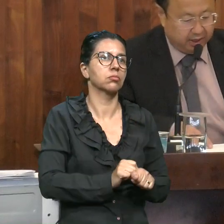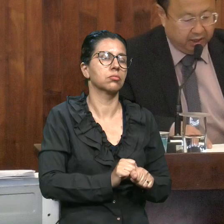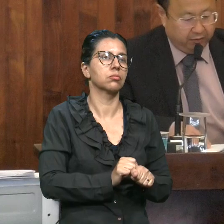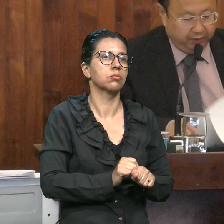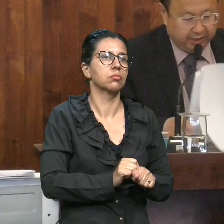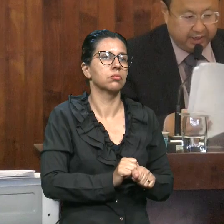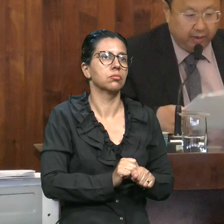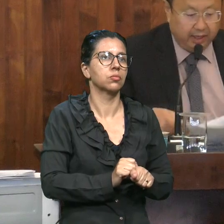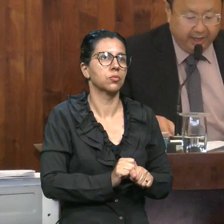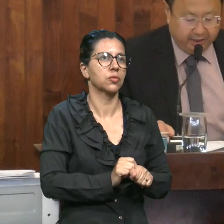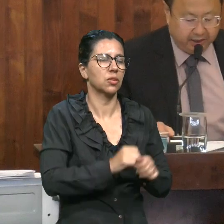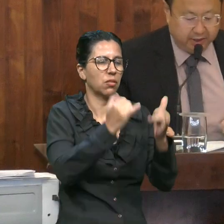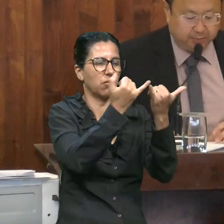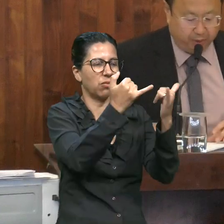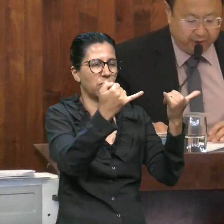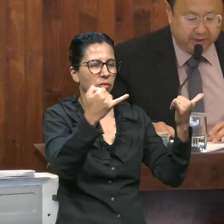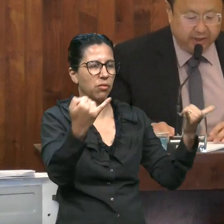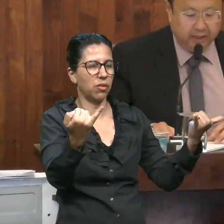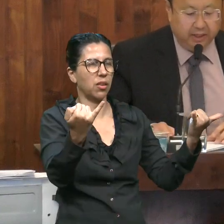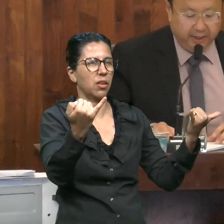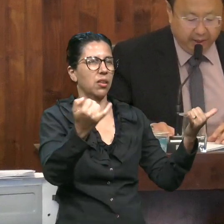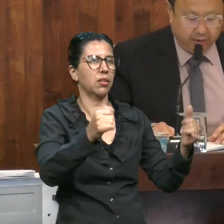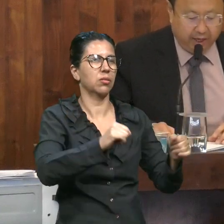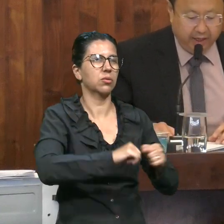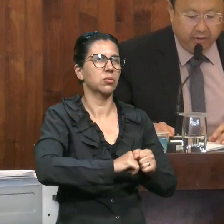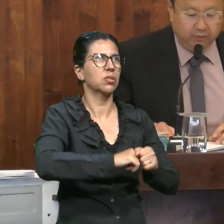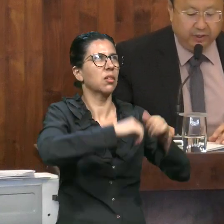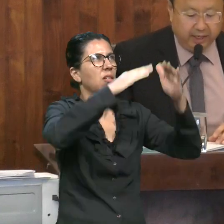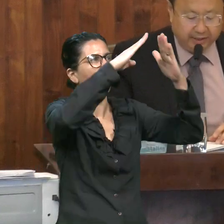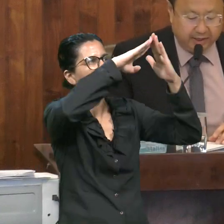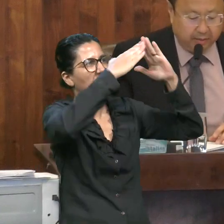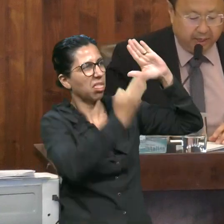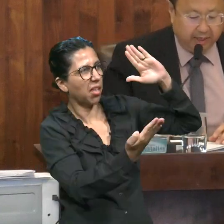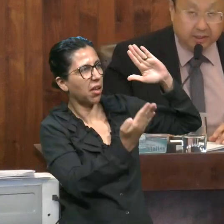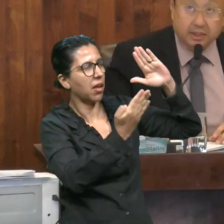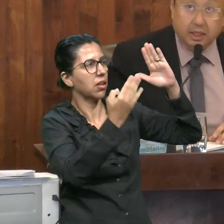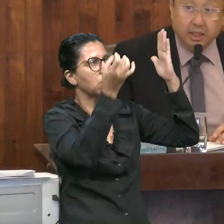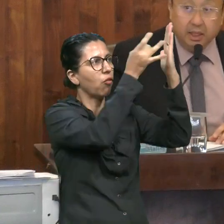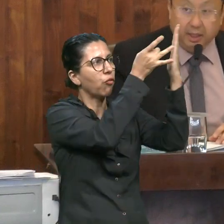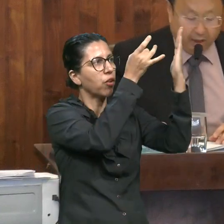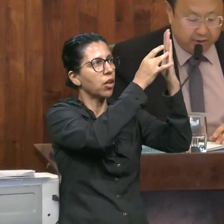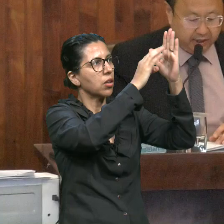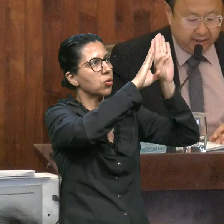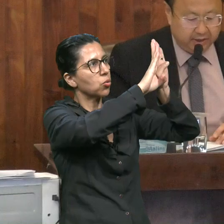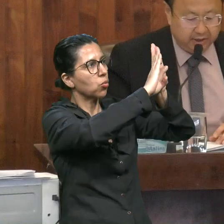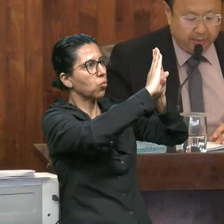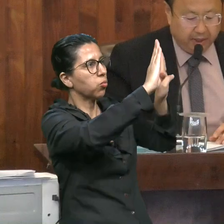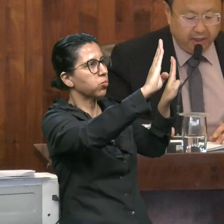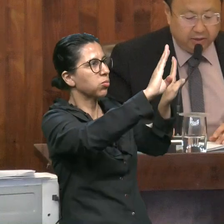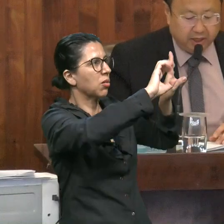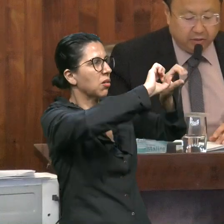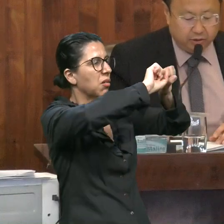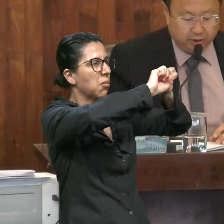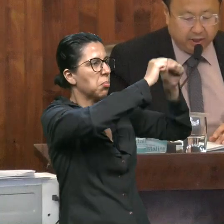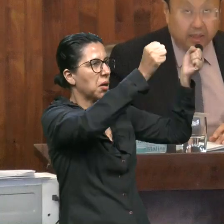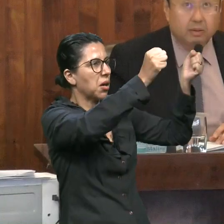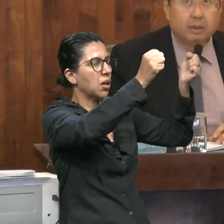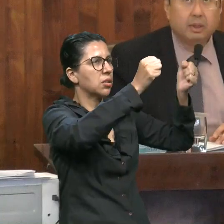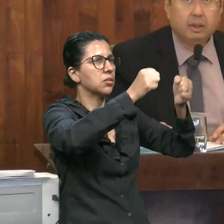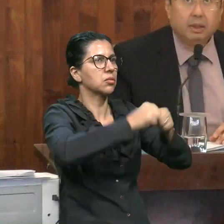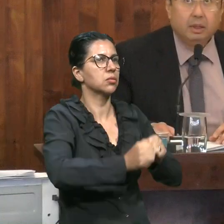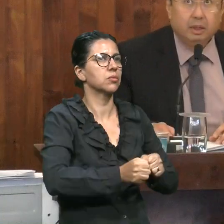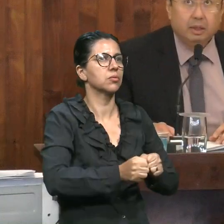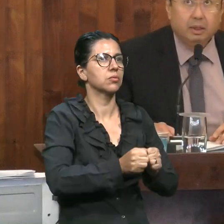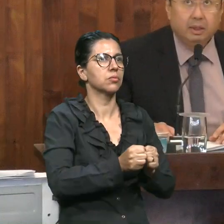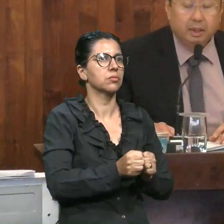apresenta fiação elétrica exposta, teto caindo, vidraças quebradas e ausência de aparelho de ar-condicionado.